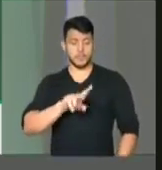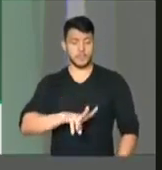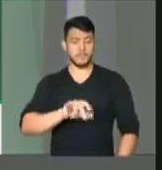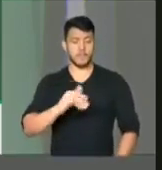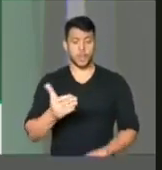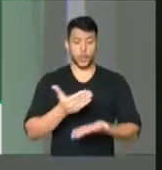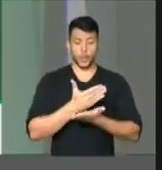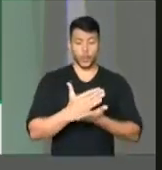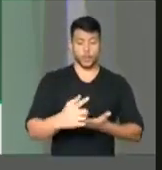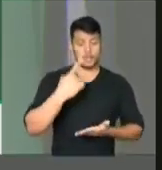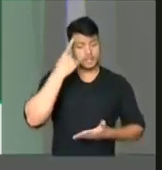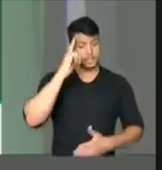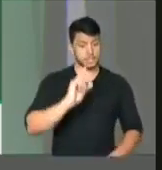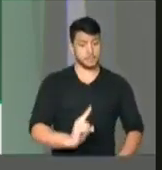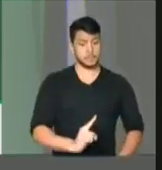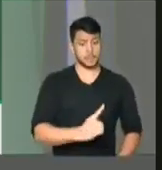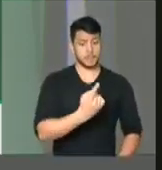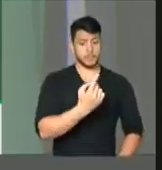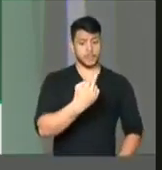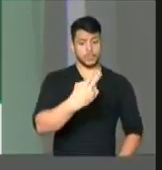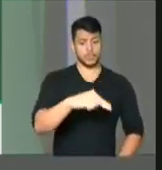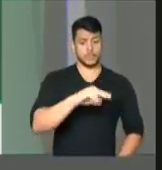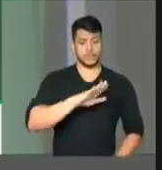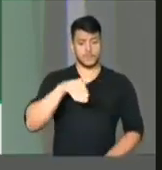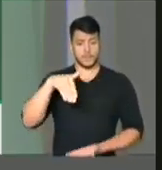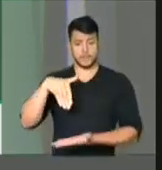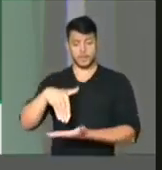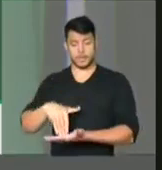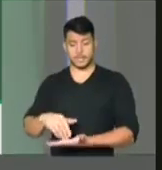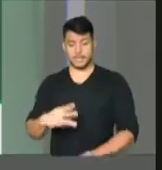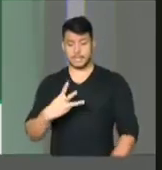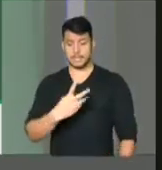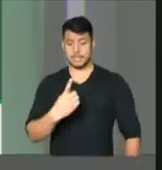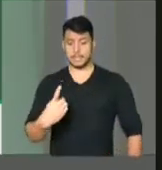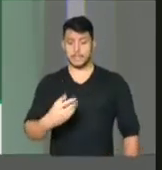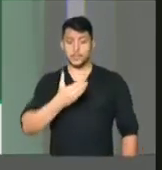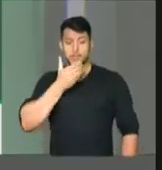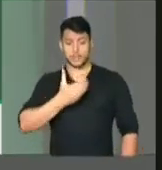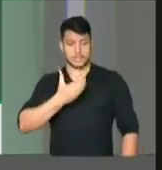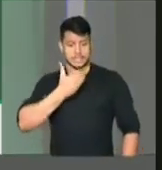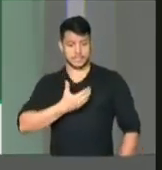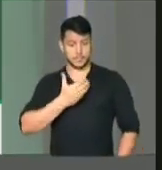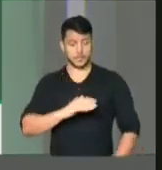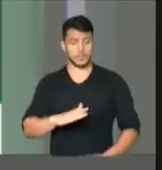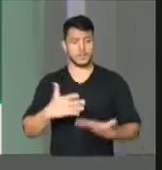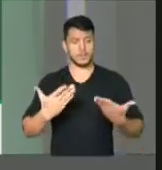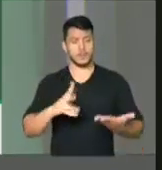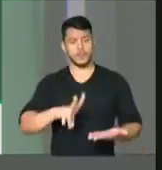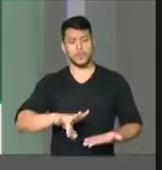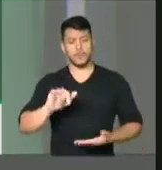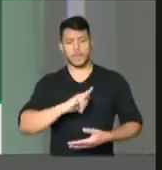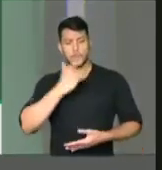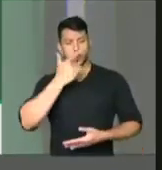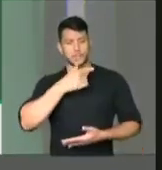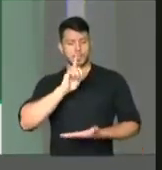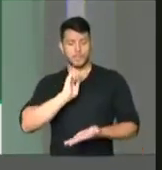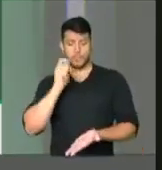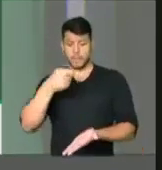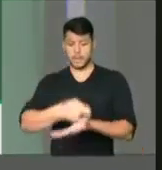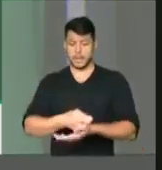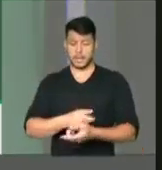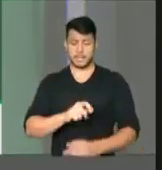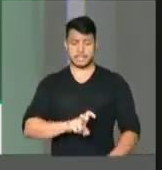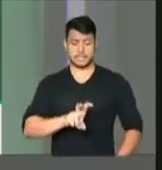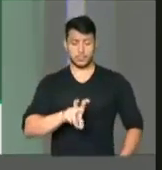vão do dia 1º de novembro a 31 de dezembro deste ano. Com isso, o governo federal deve desembolsar cerca de